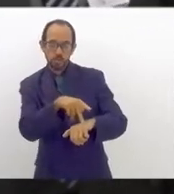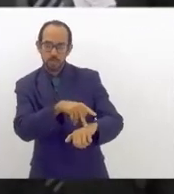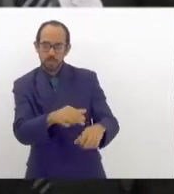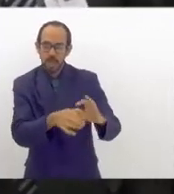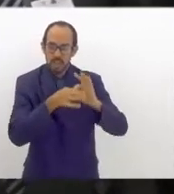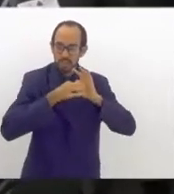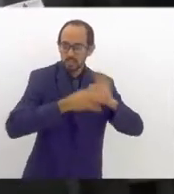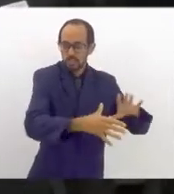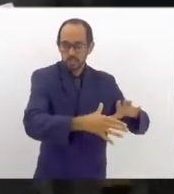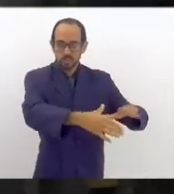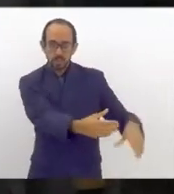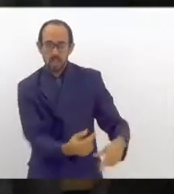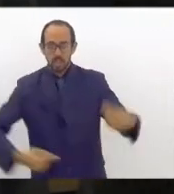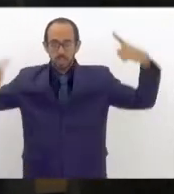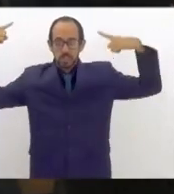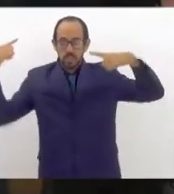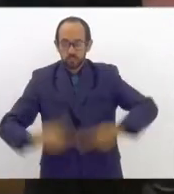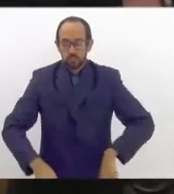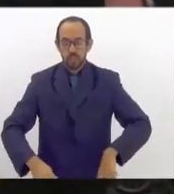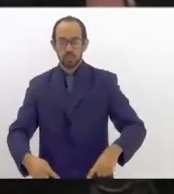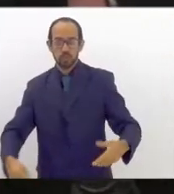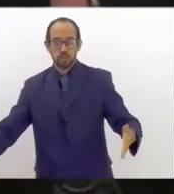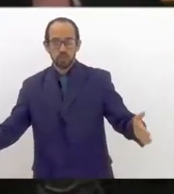a liberdade desafio